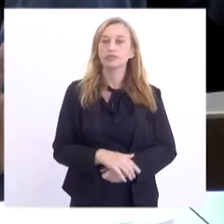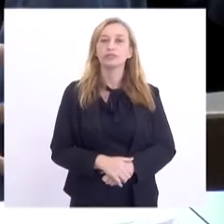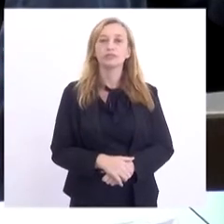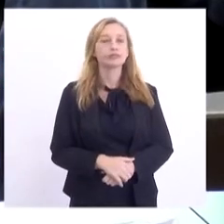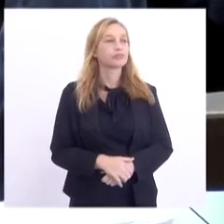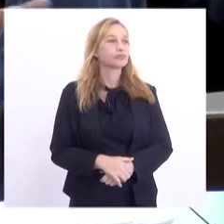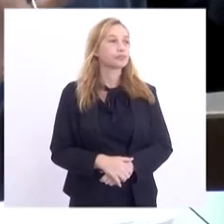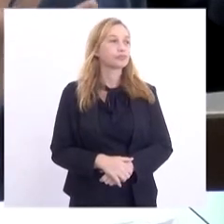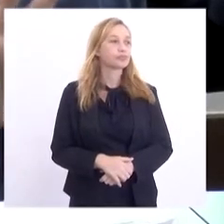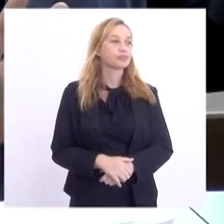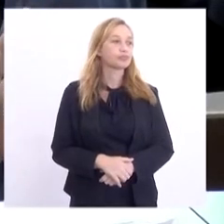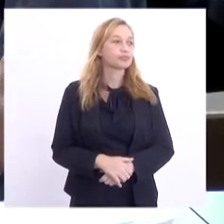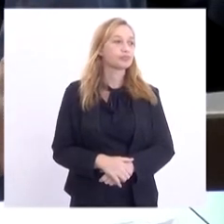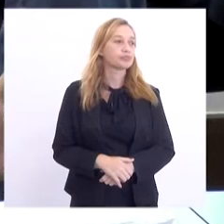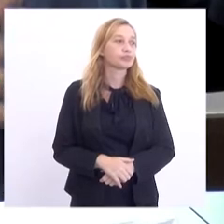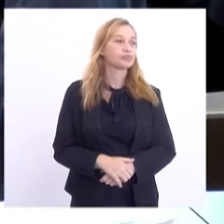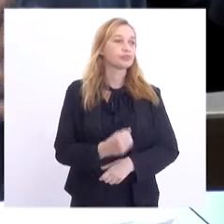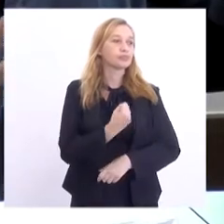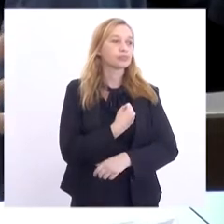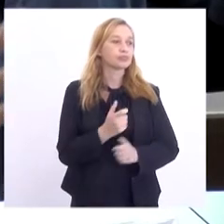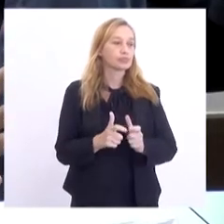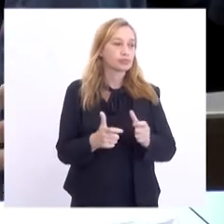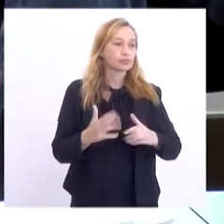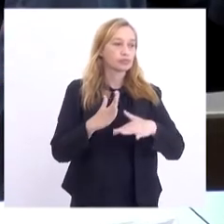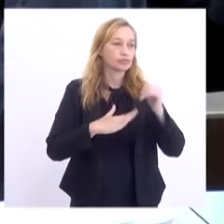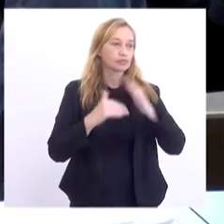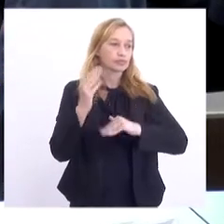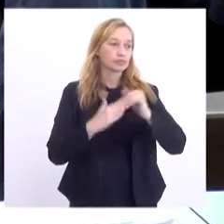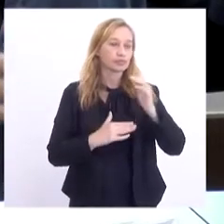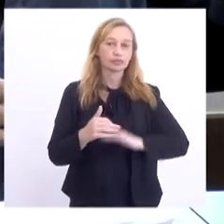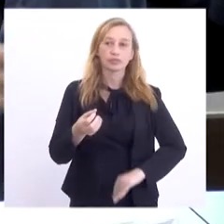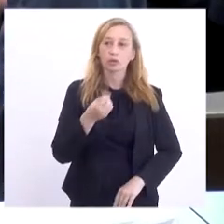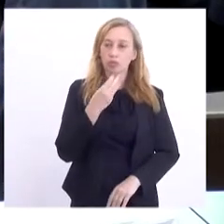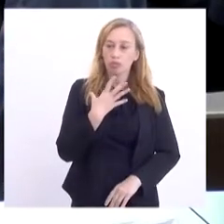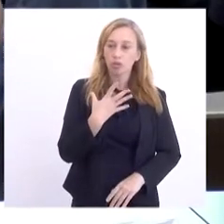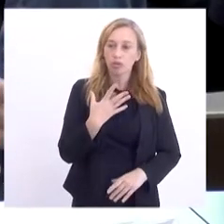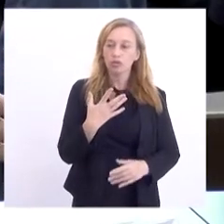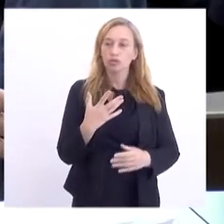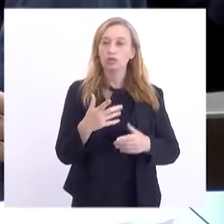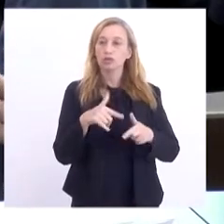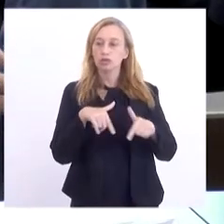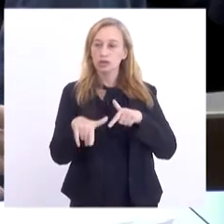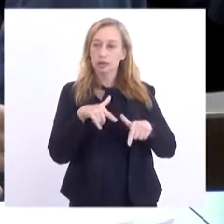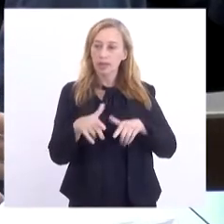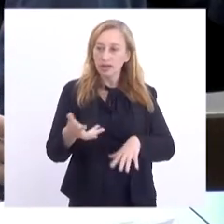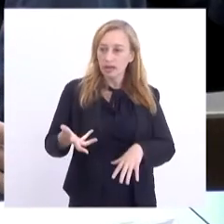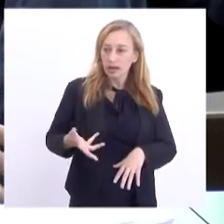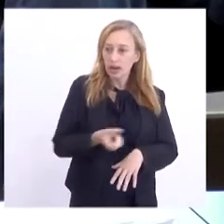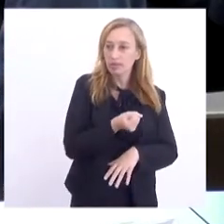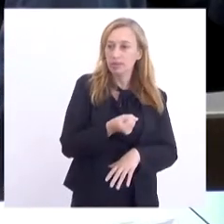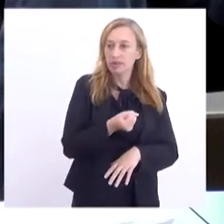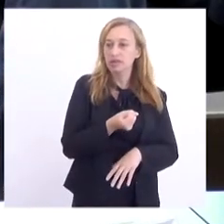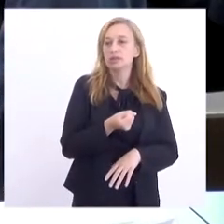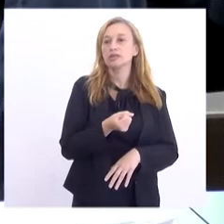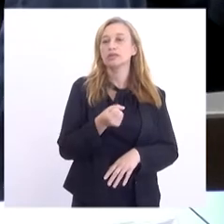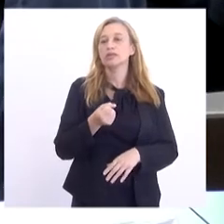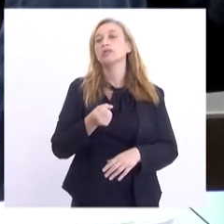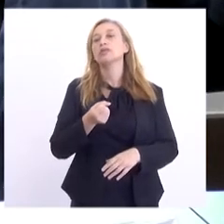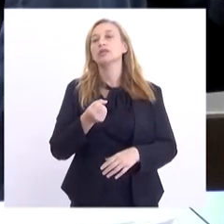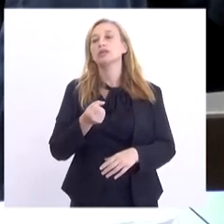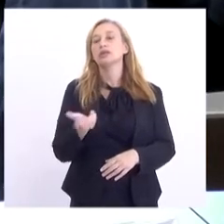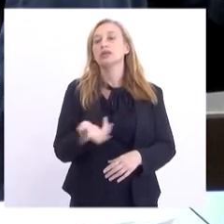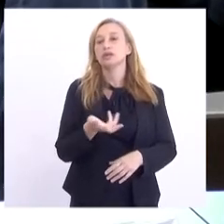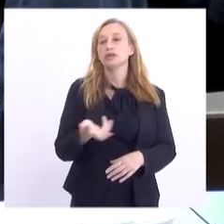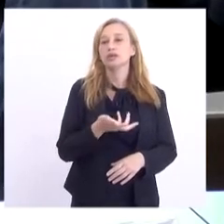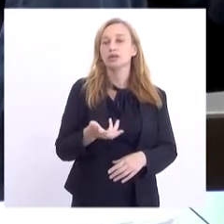dedicada cm Esse aumento do quantitativo para que a gente tenha de fato mais olhos mais agilidade para resolver os processos